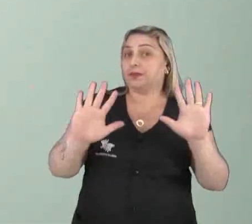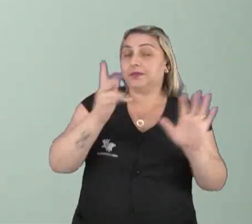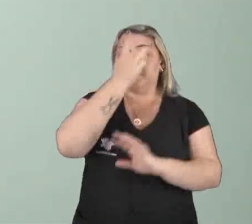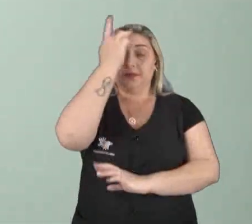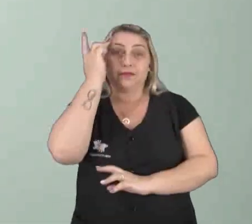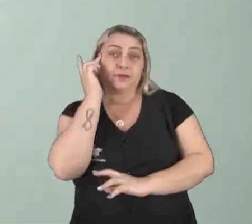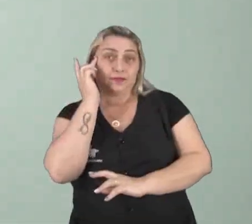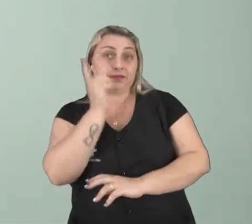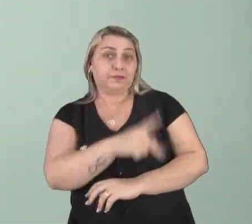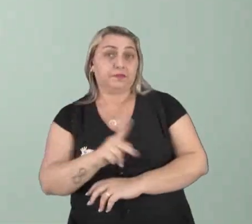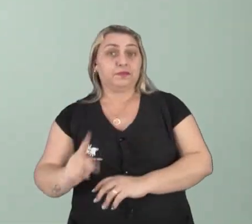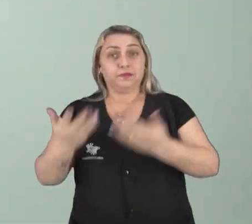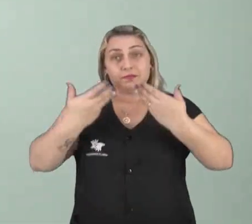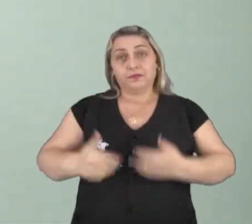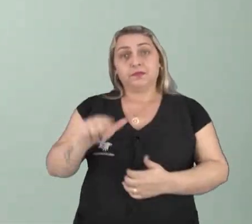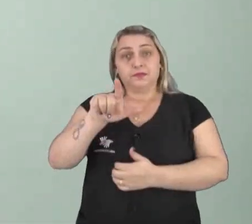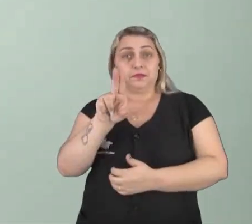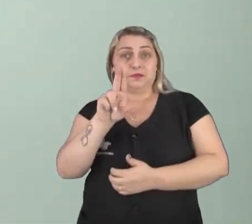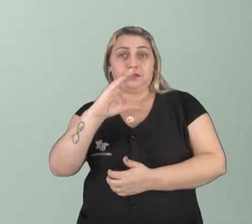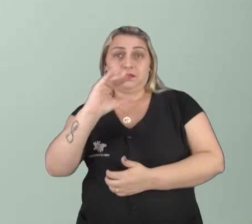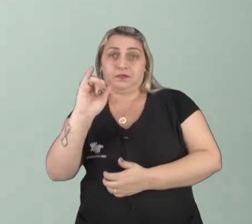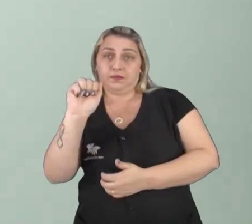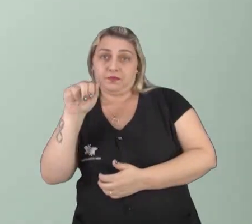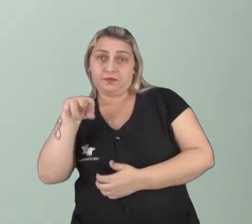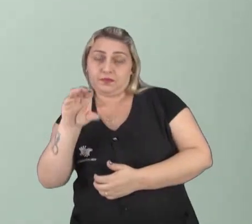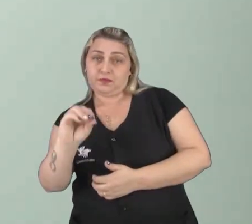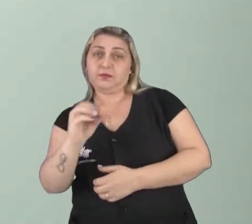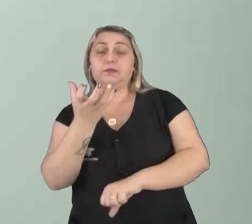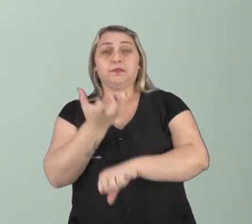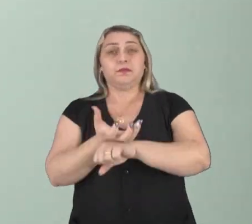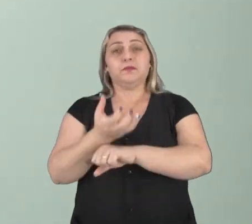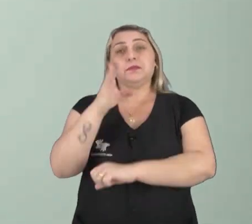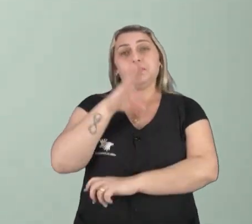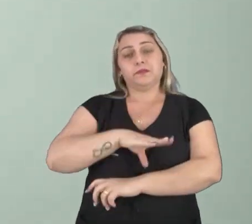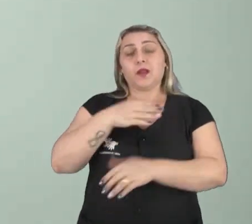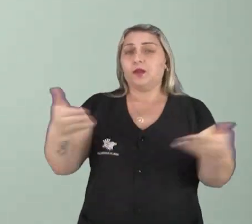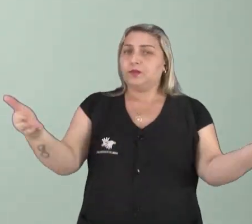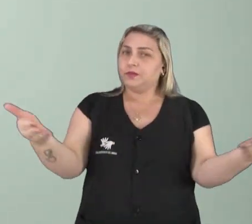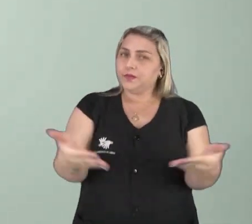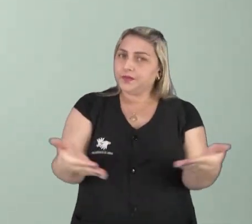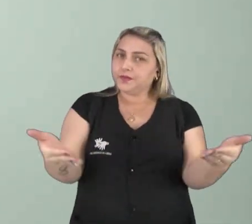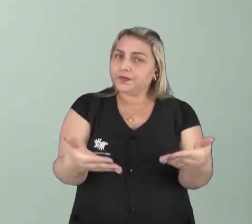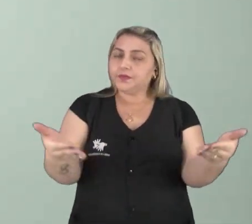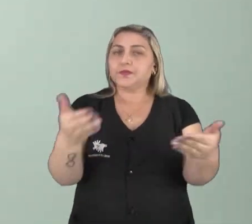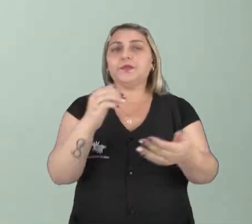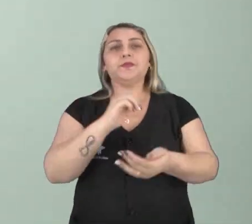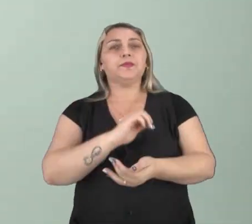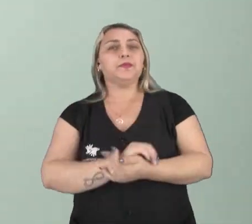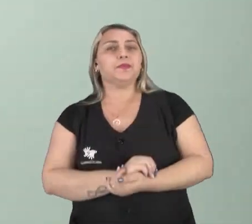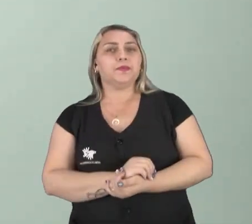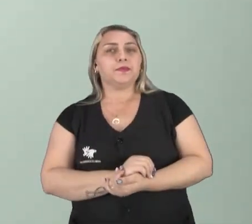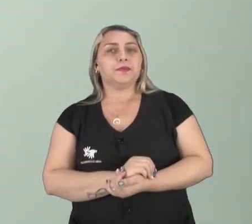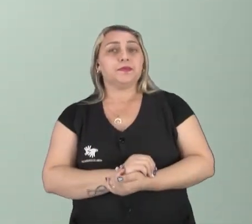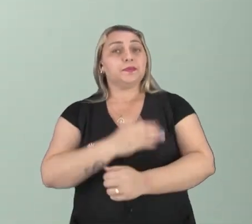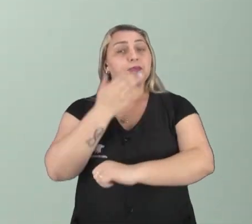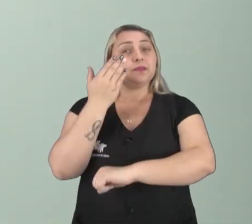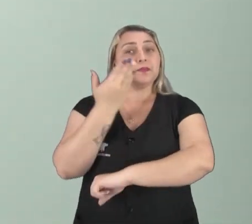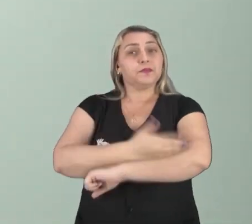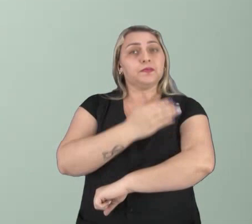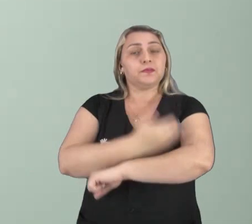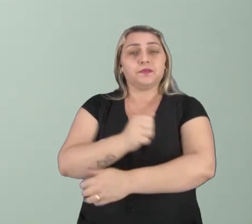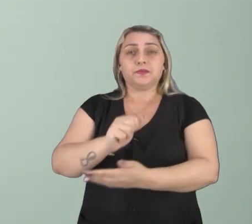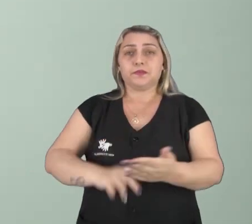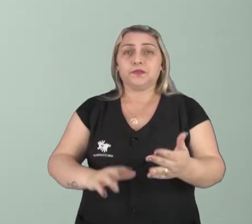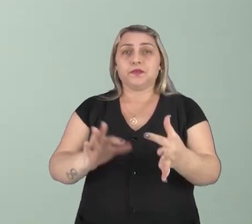Olá pessoal, eu sou o professor Luciano do componente de língua portuguesa e hoje nós vamos exercitar um pouco